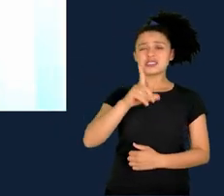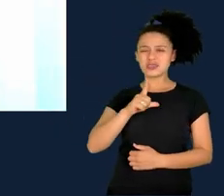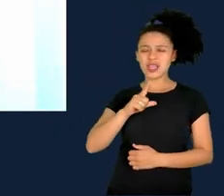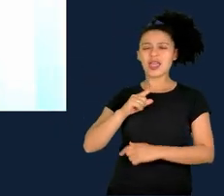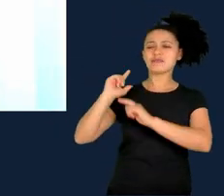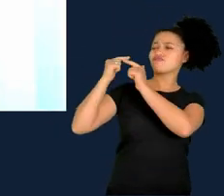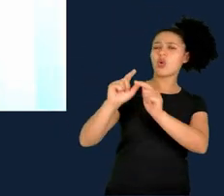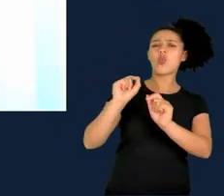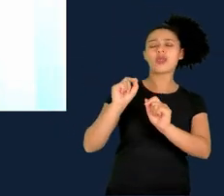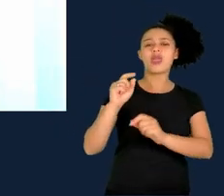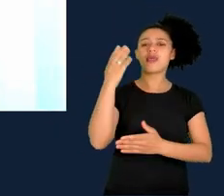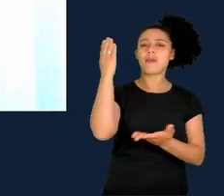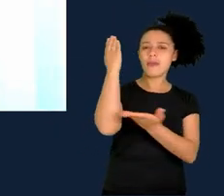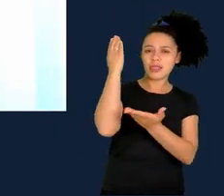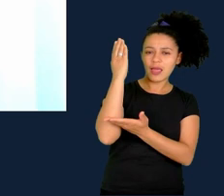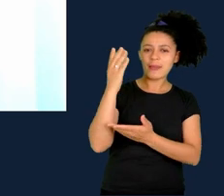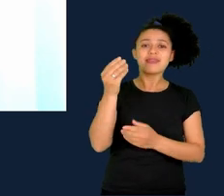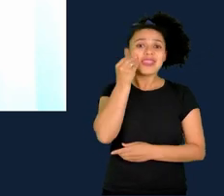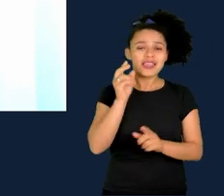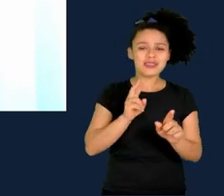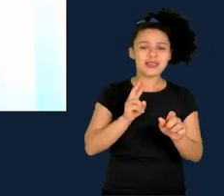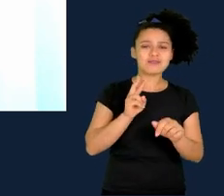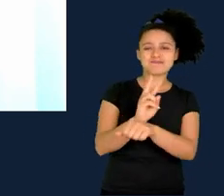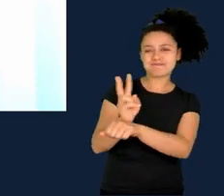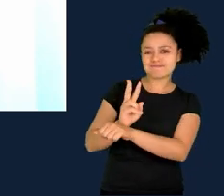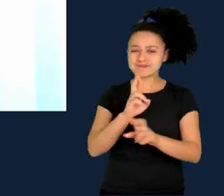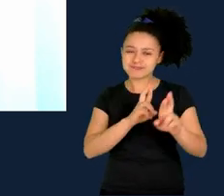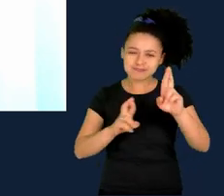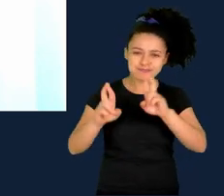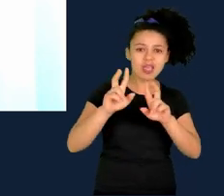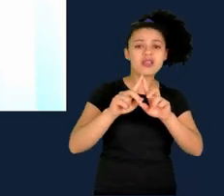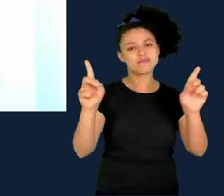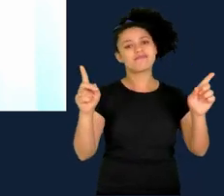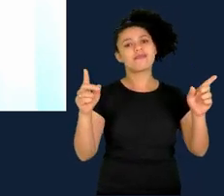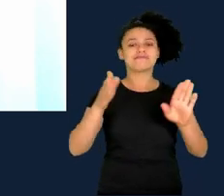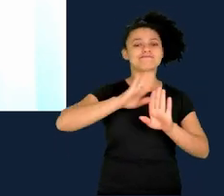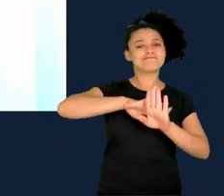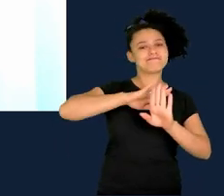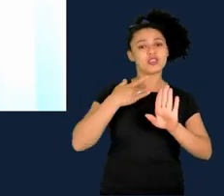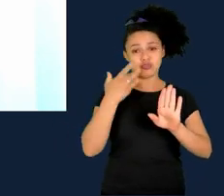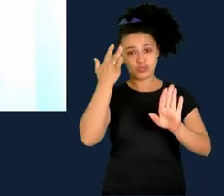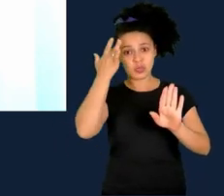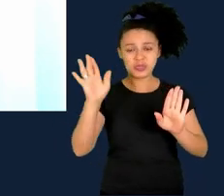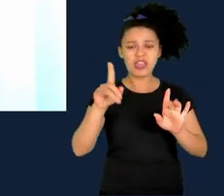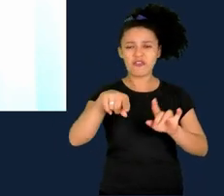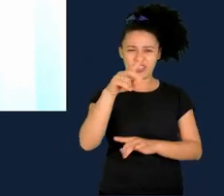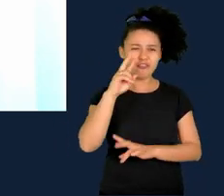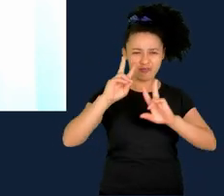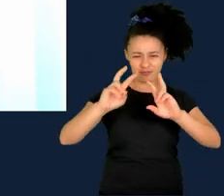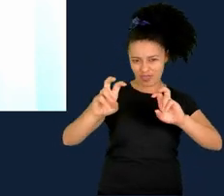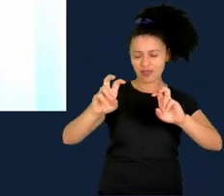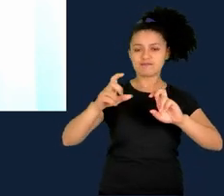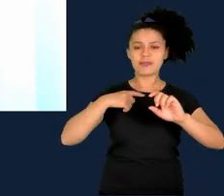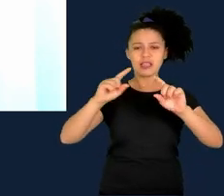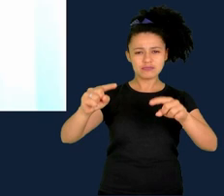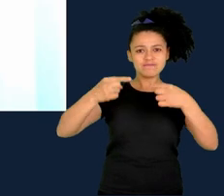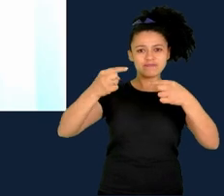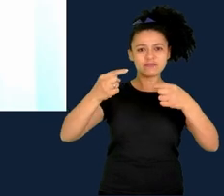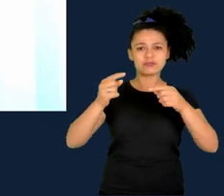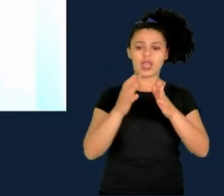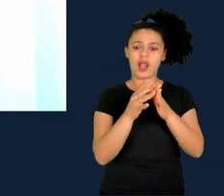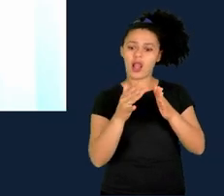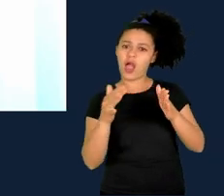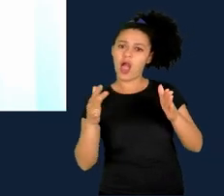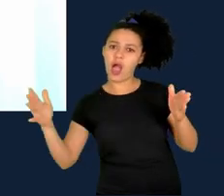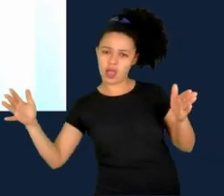desmatamento, né? Mas como vocês veem, a partir de um, esses desafios que são de longo prazo, né?